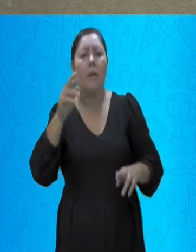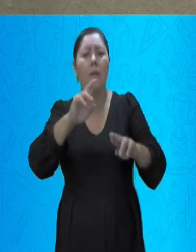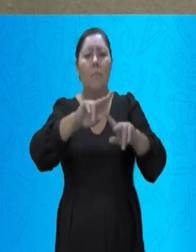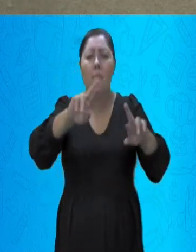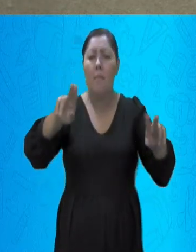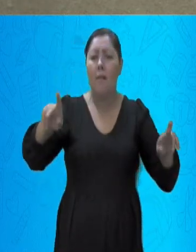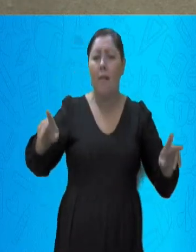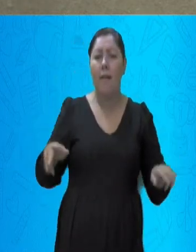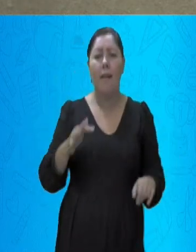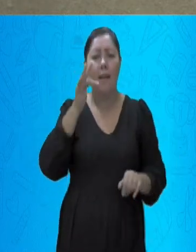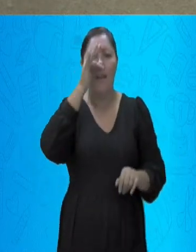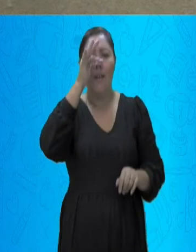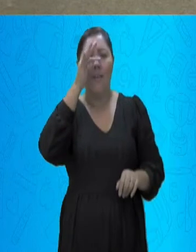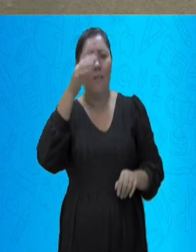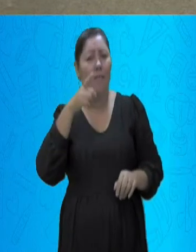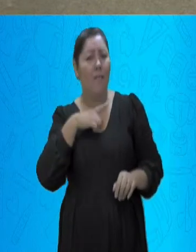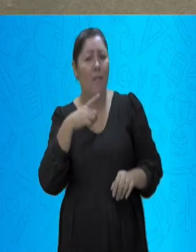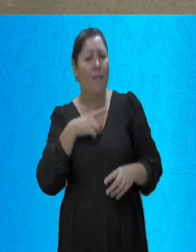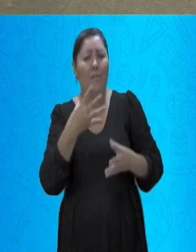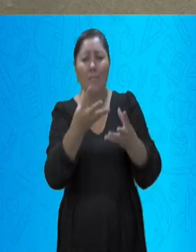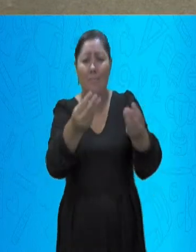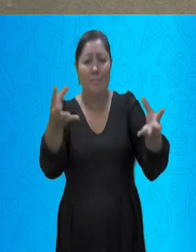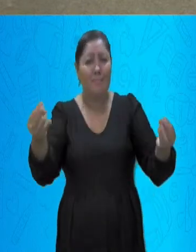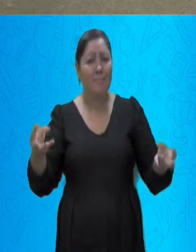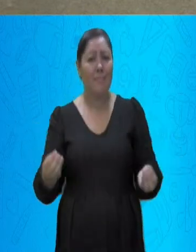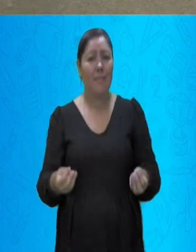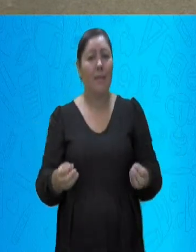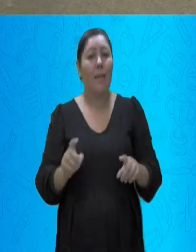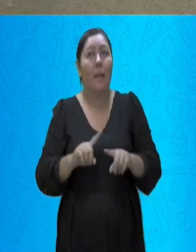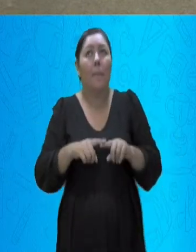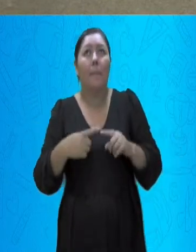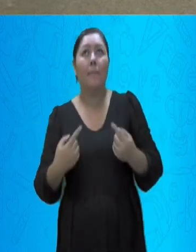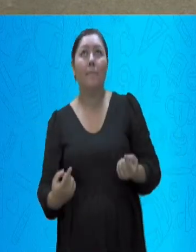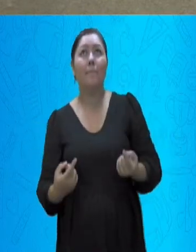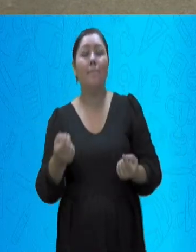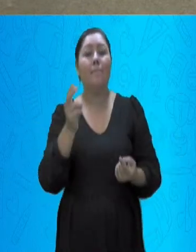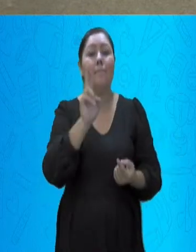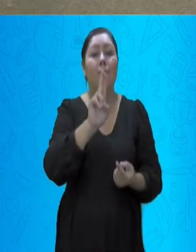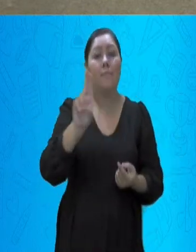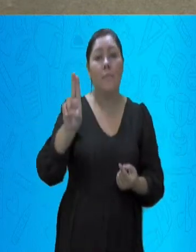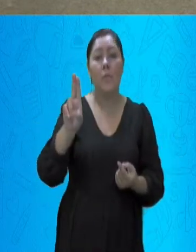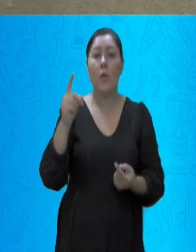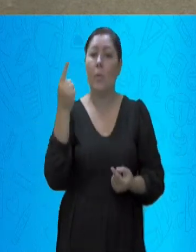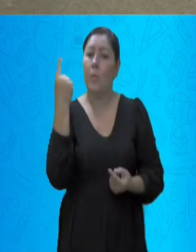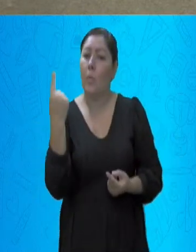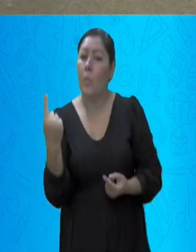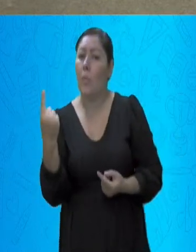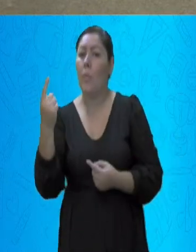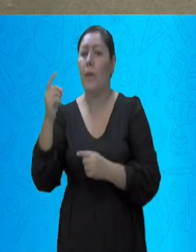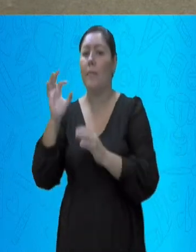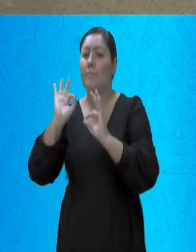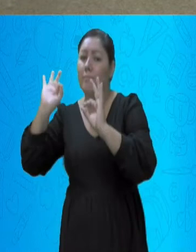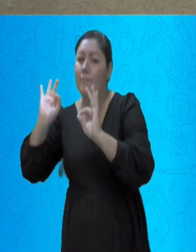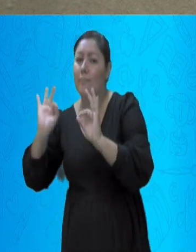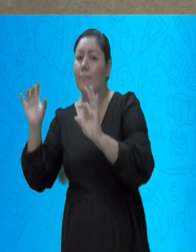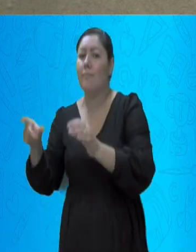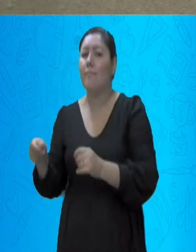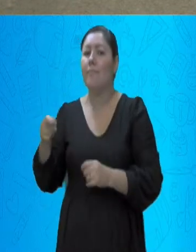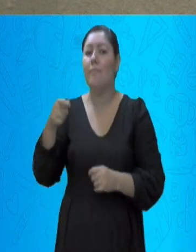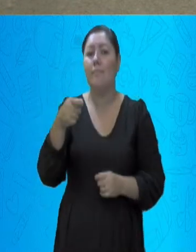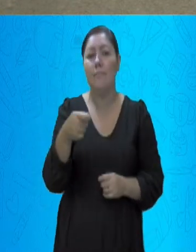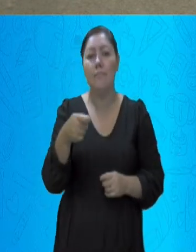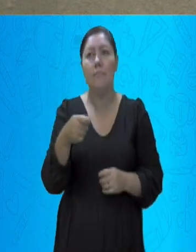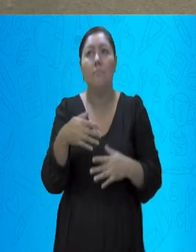flores existem? Qual tipo de flor eu quero pegar, eu quero dar para alguém? Eu só